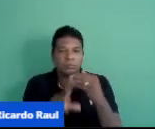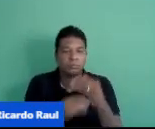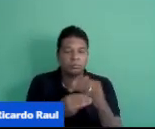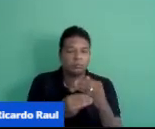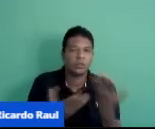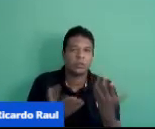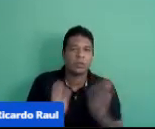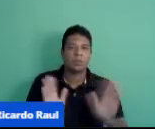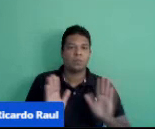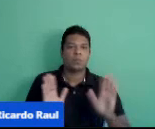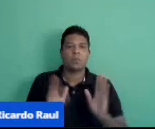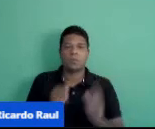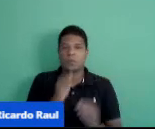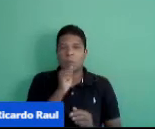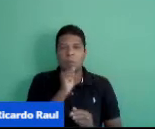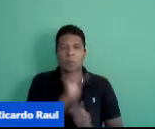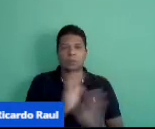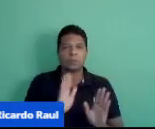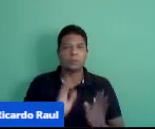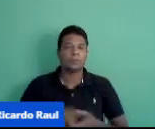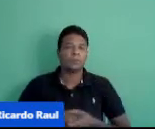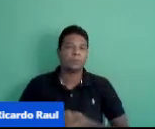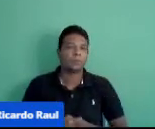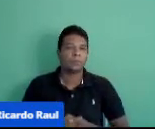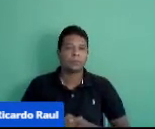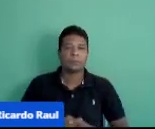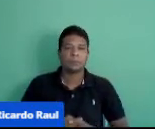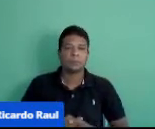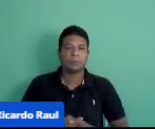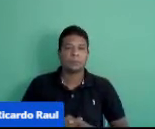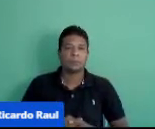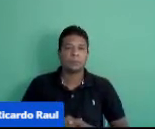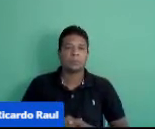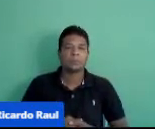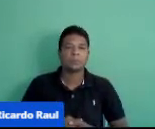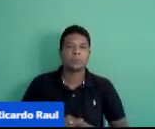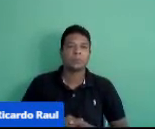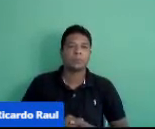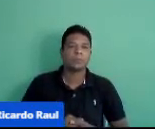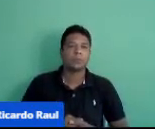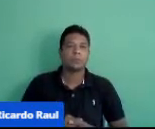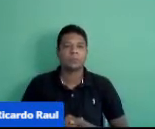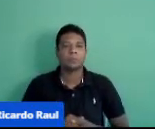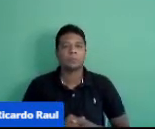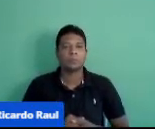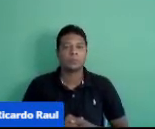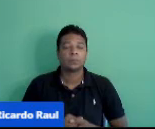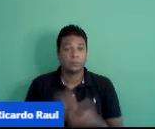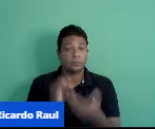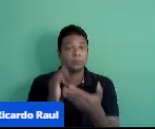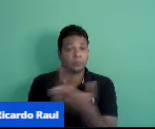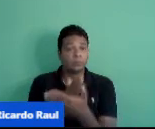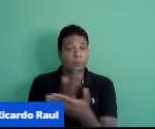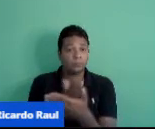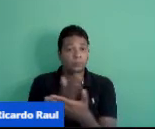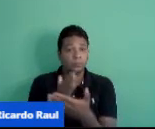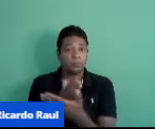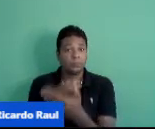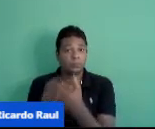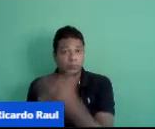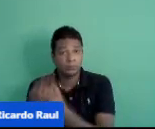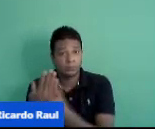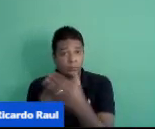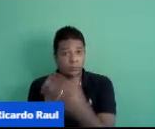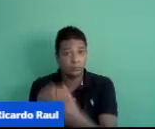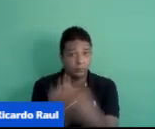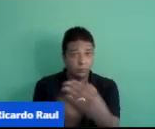situação. Joia, joia. E é isso, cara, você falou, né, quando a gente abriu a fala, né, os cadernos eles vão sendo produzidos, né, então a gente tem